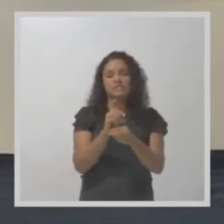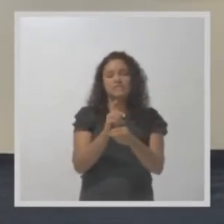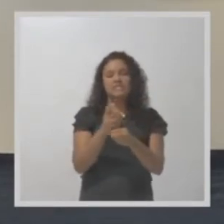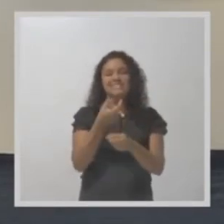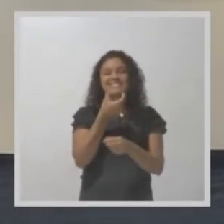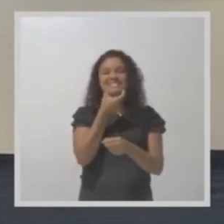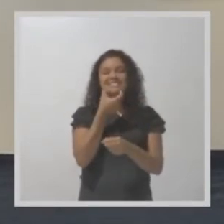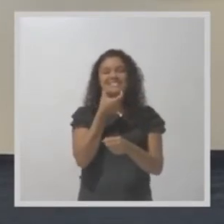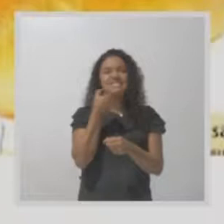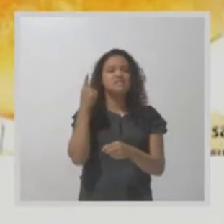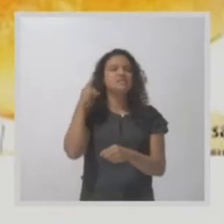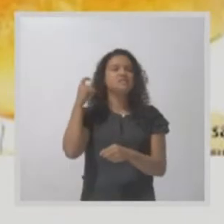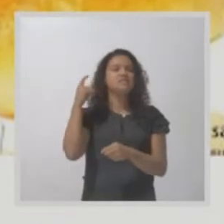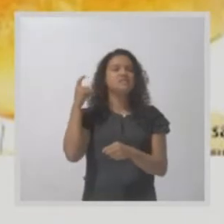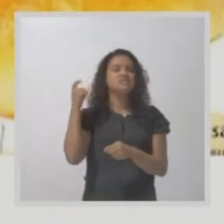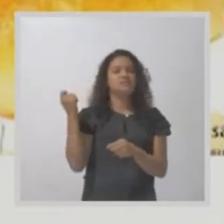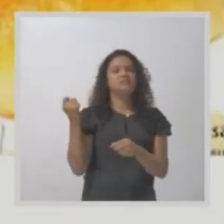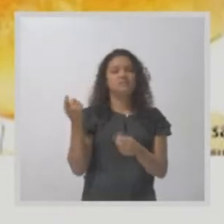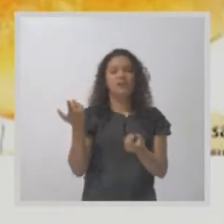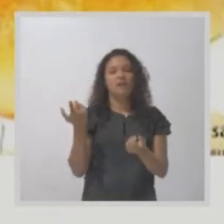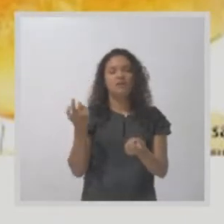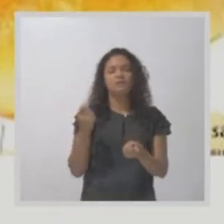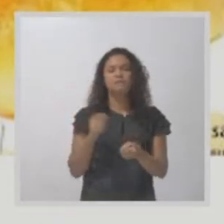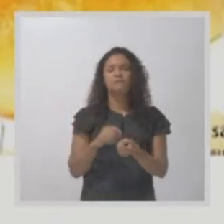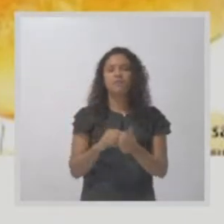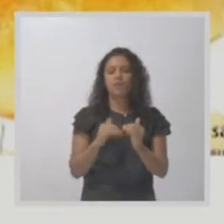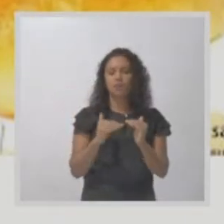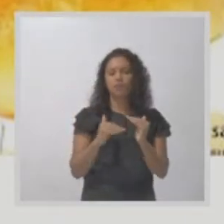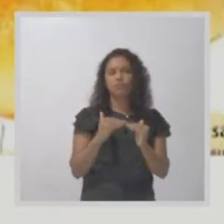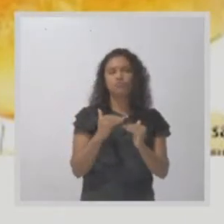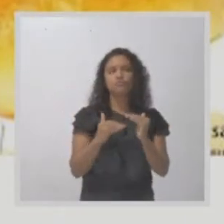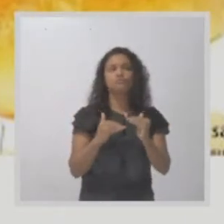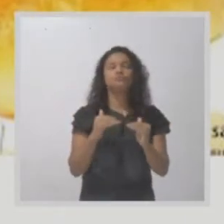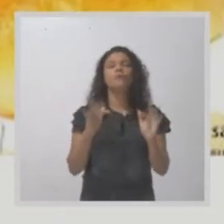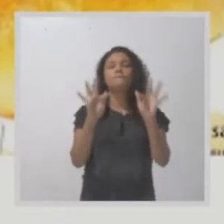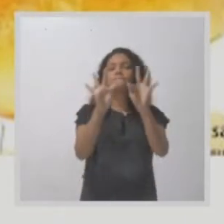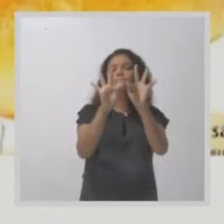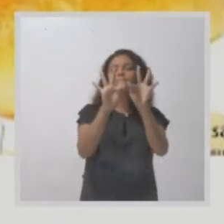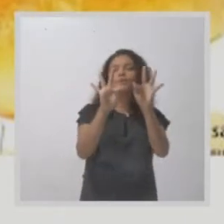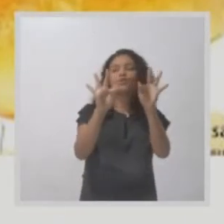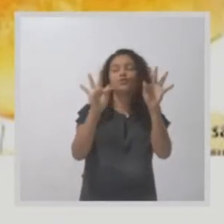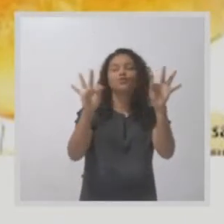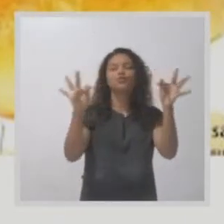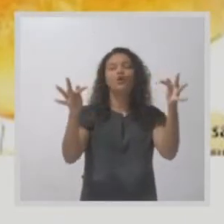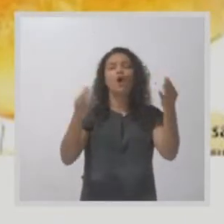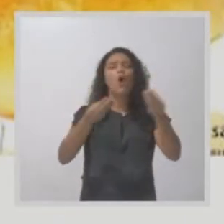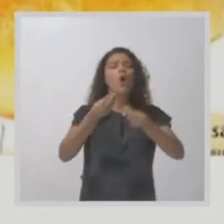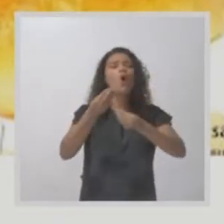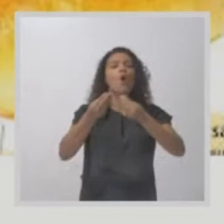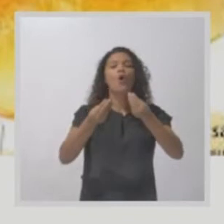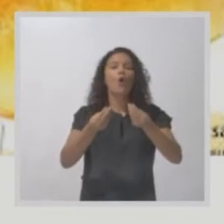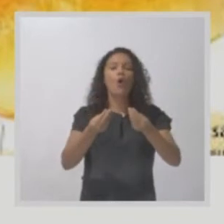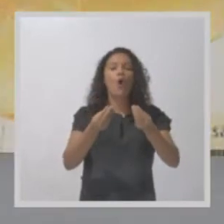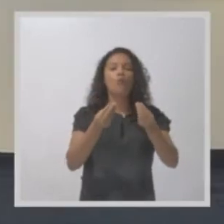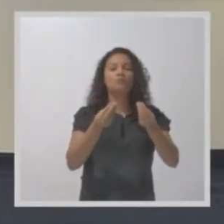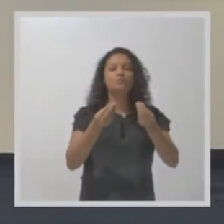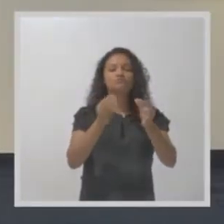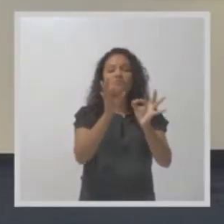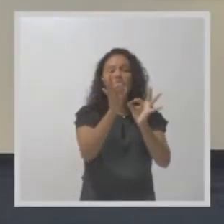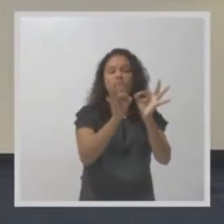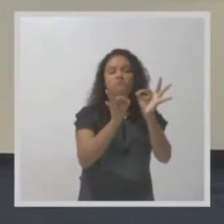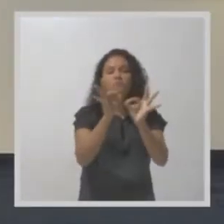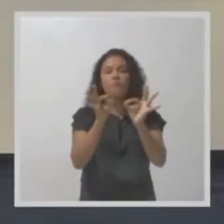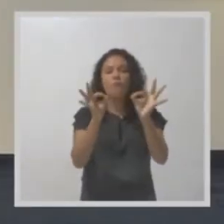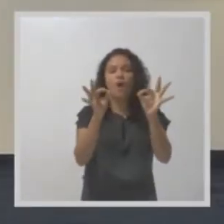égua, e as construções frasais, que é justamente a forma como nós vamos organizar